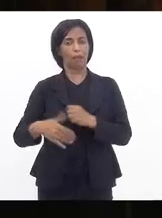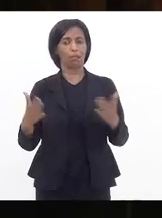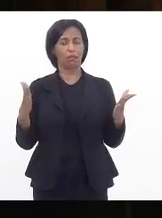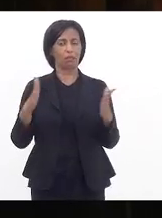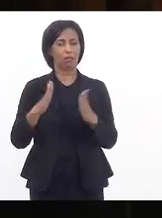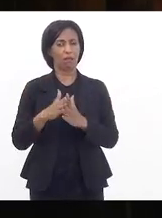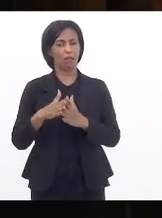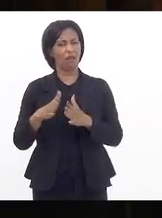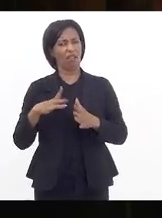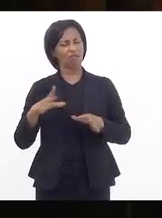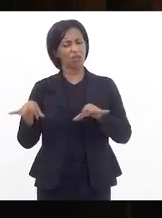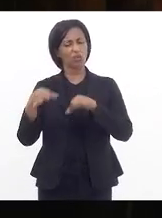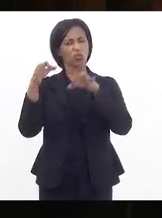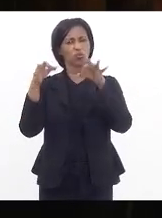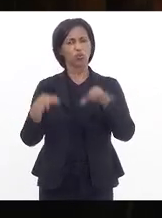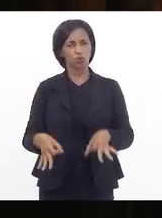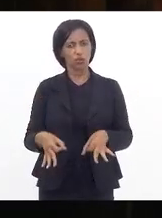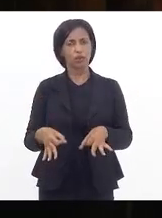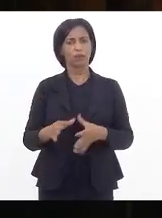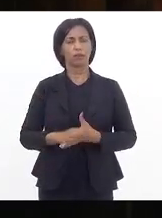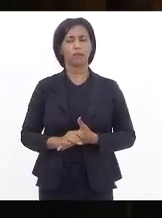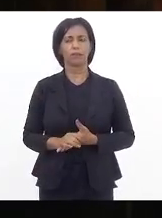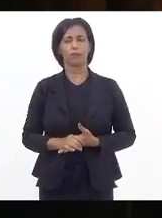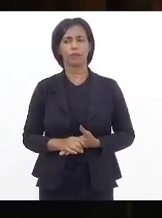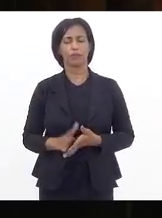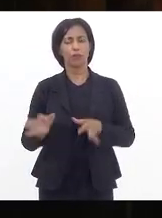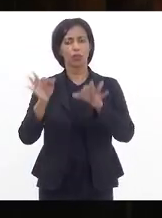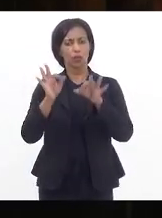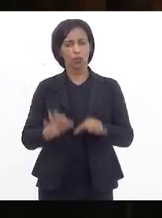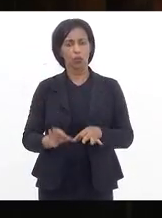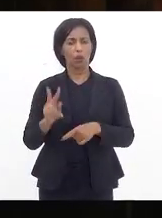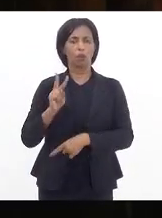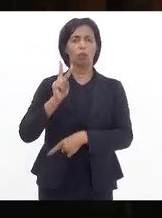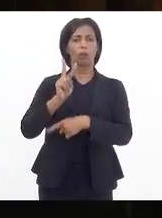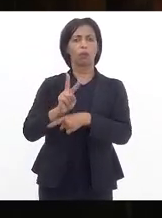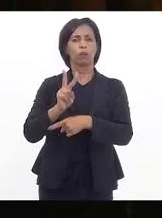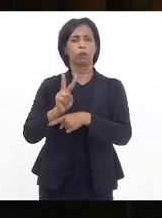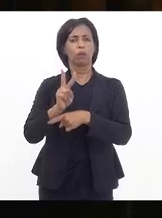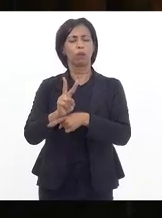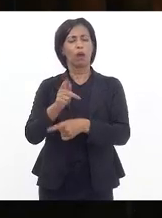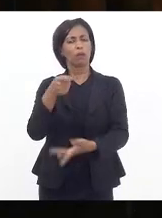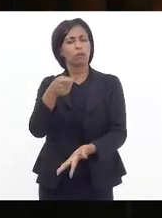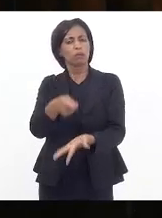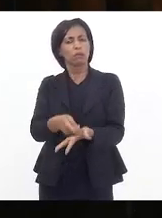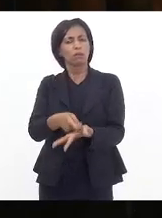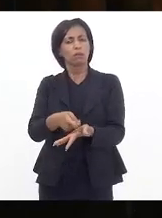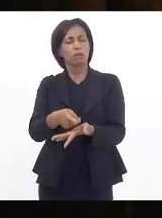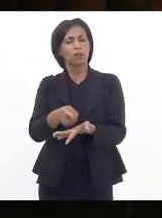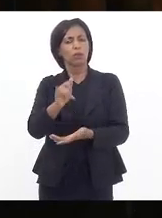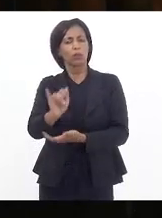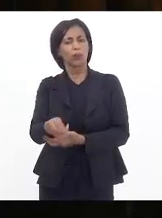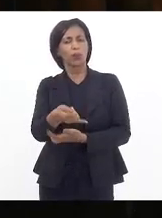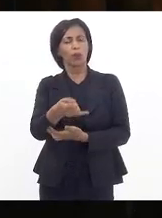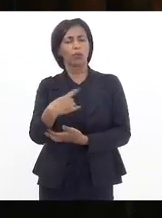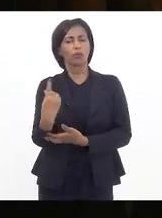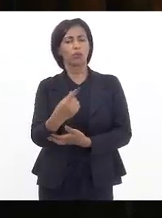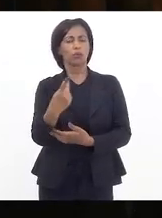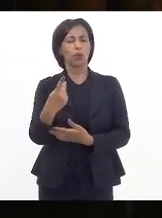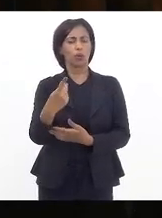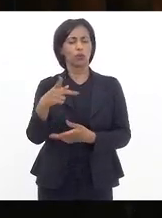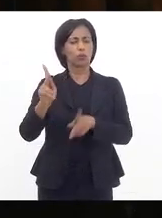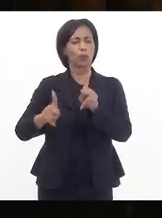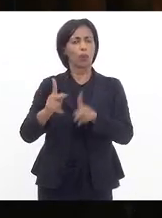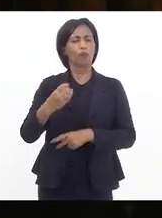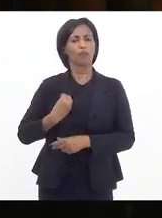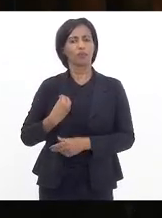casa é fazer justiça justiça para defesa intransigente da possibilidade no nosso povo